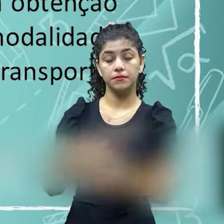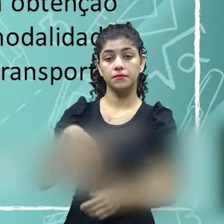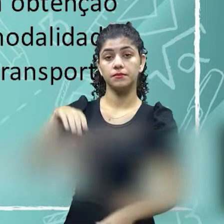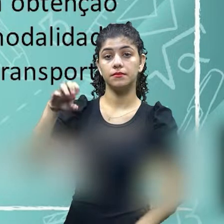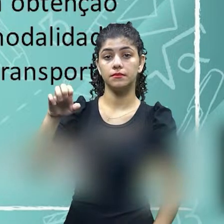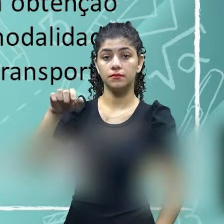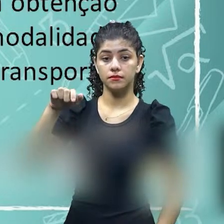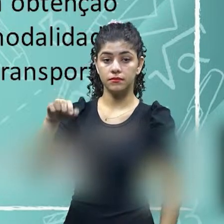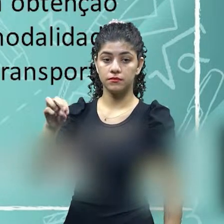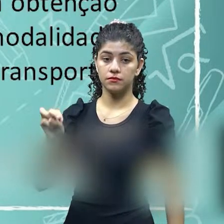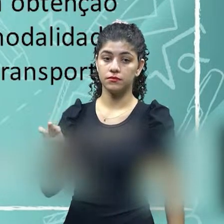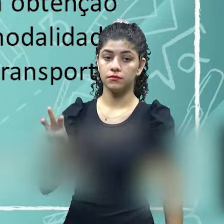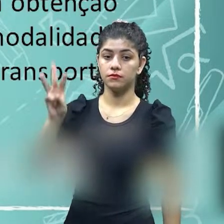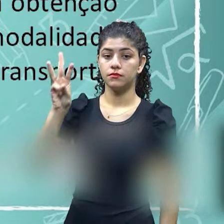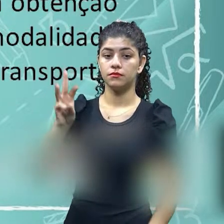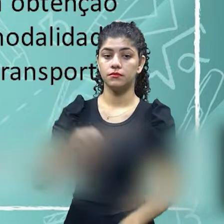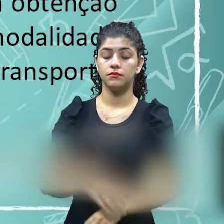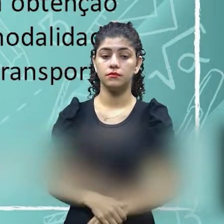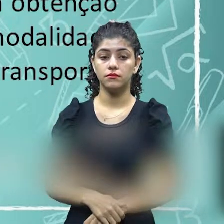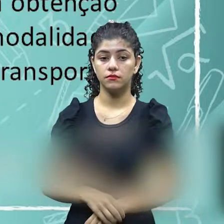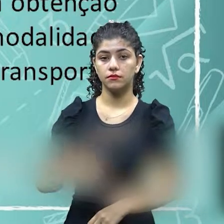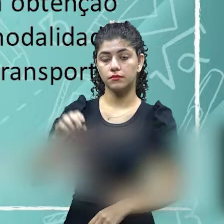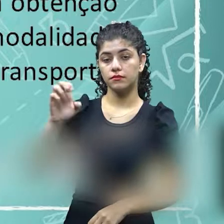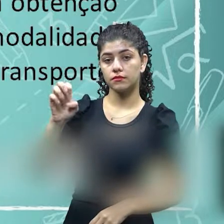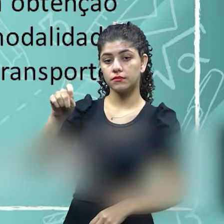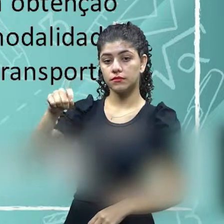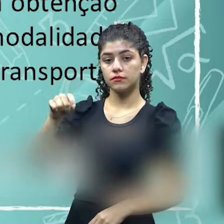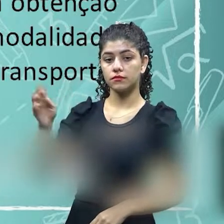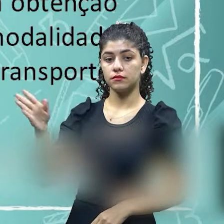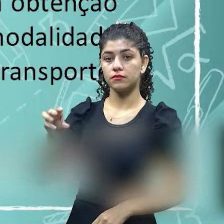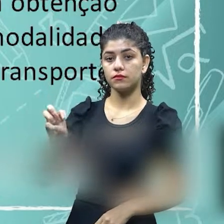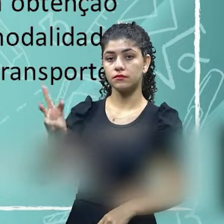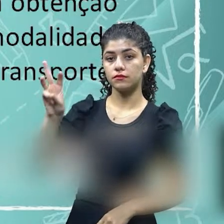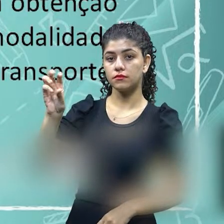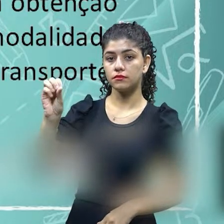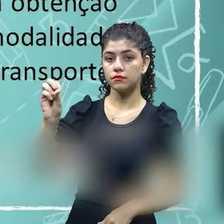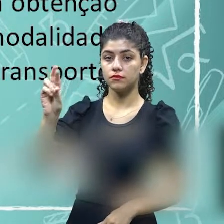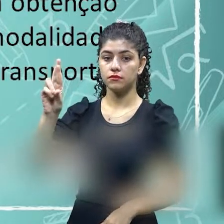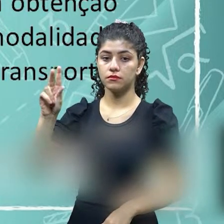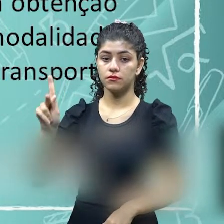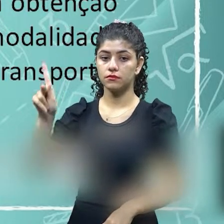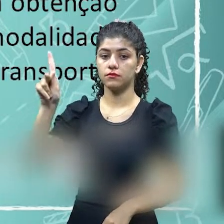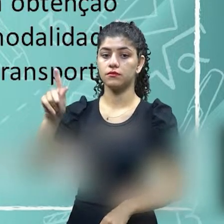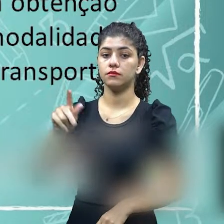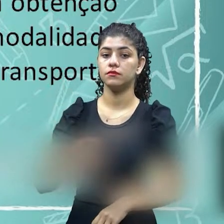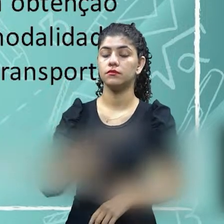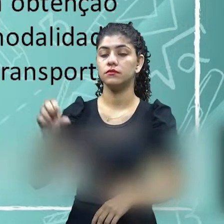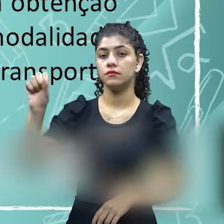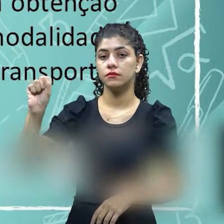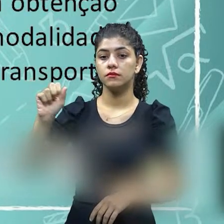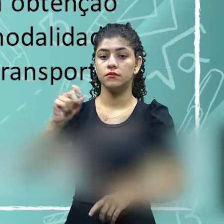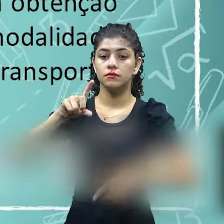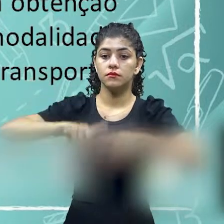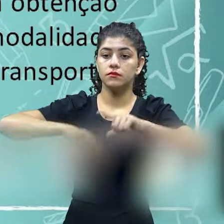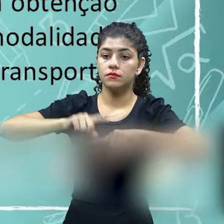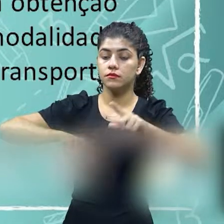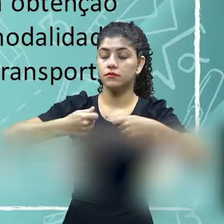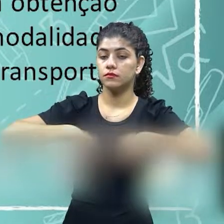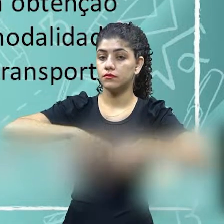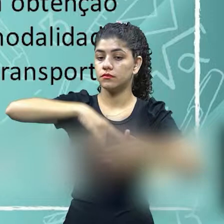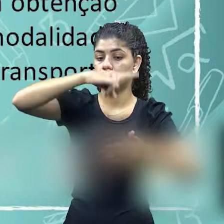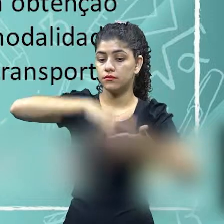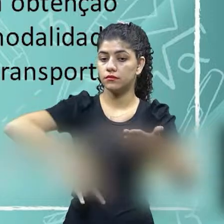é a EXW, Ex-Works. O que é essa nomenclatura? O produto e a fatura devem estar